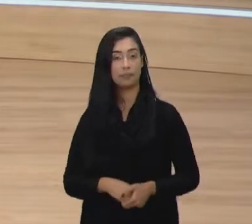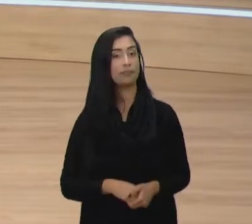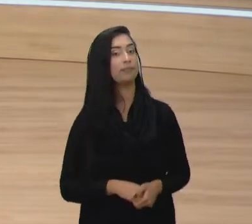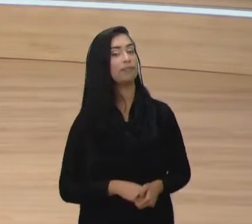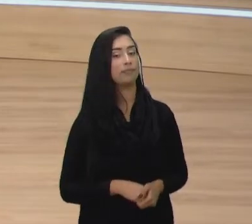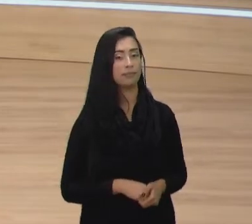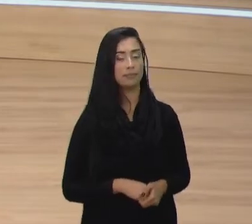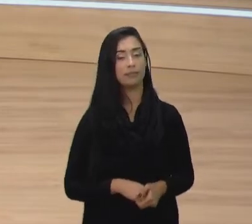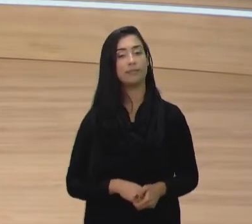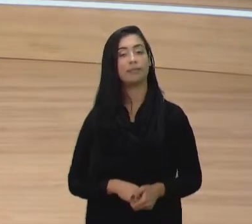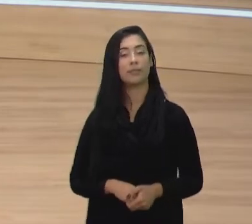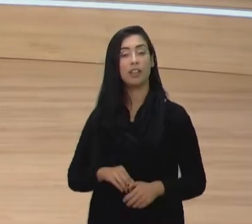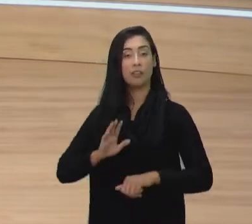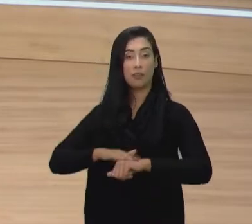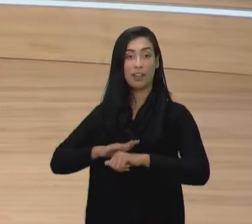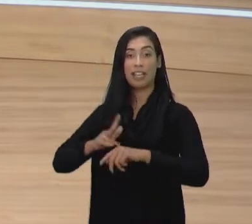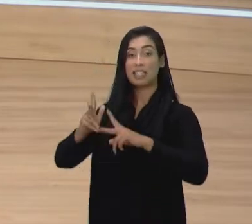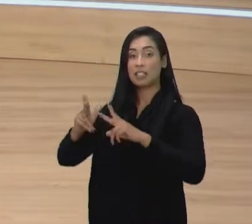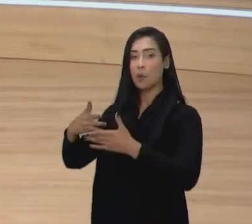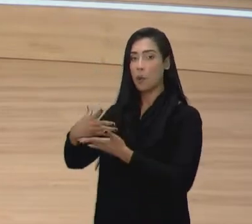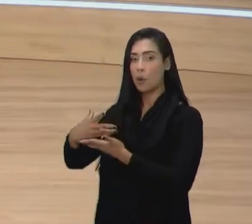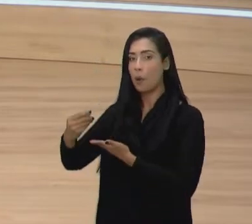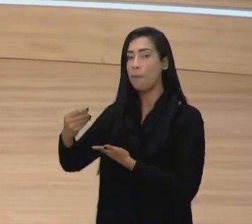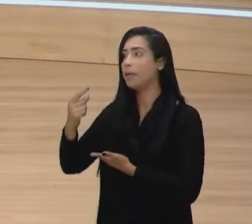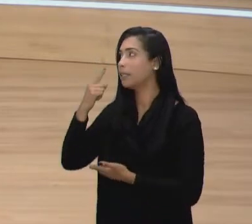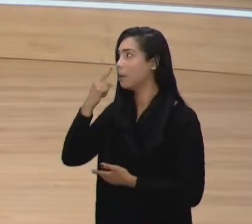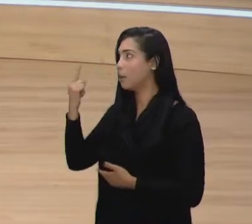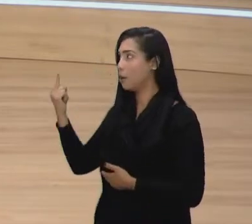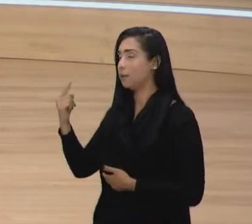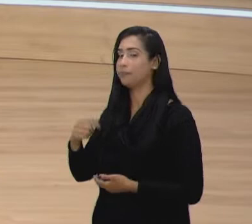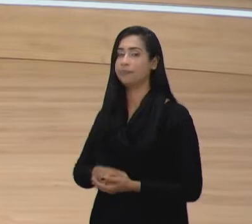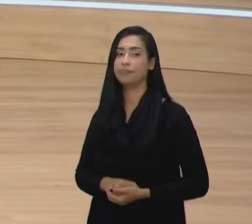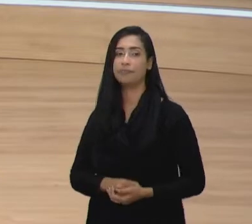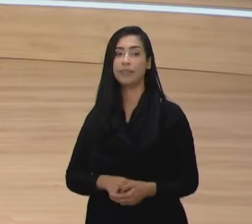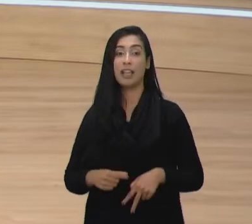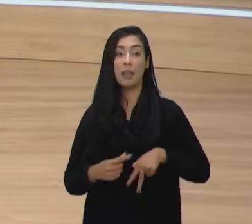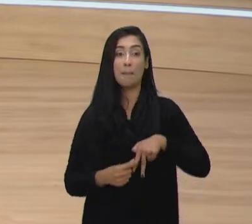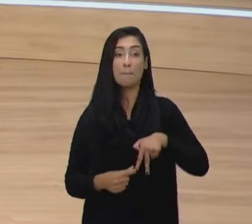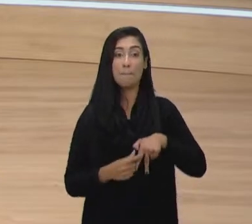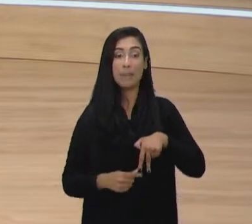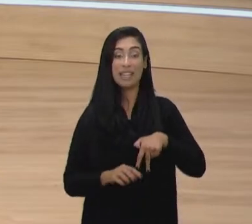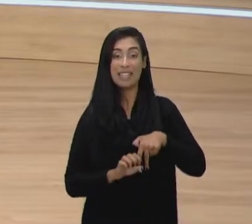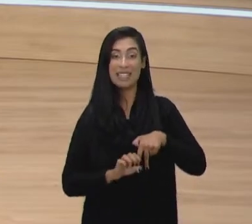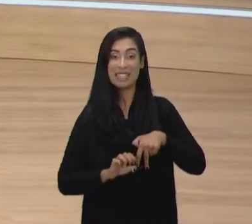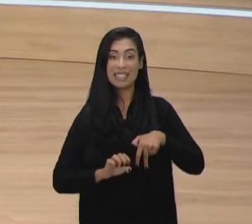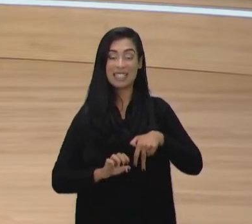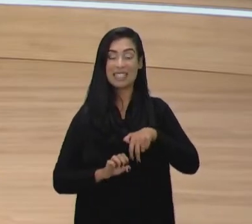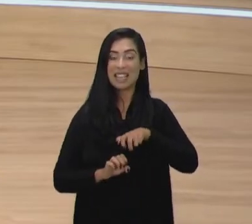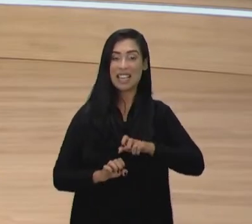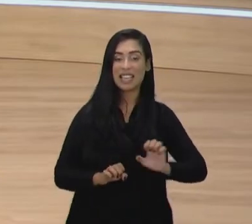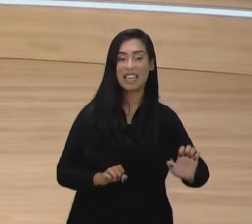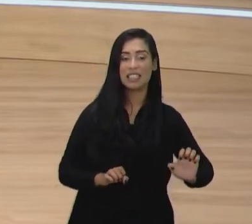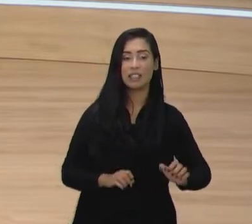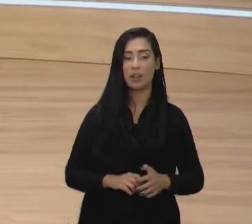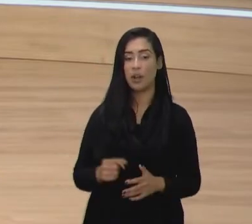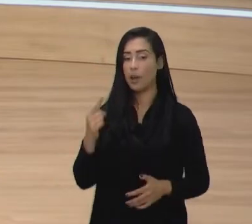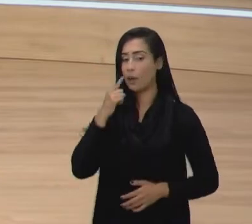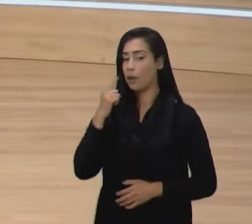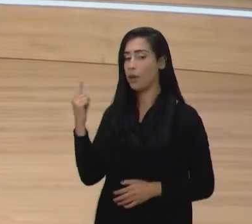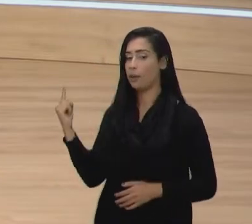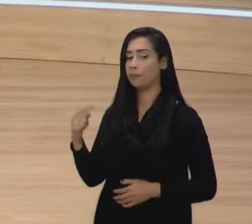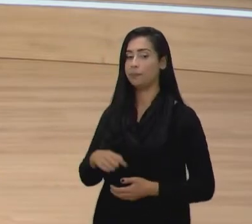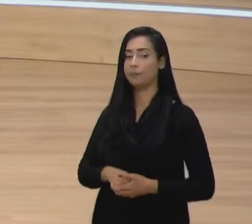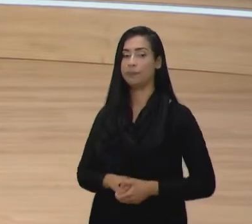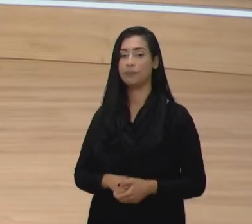começar com a perna esquerda, melhor. Com a esquerda, pisando 1, 2, 3 e a gente vai fazer essa contagem. 1, 2,